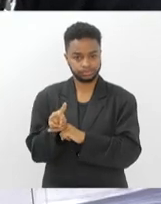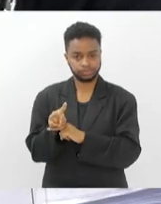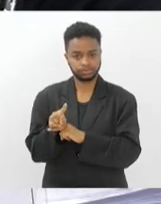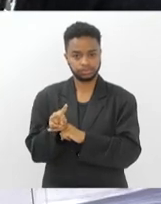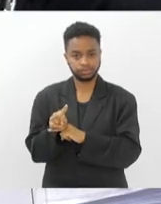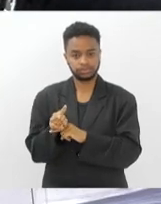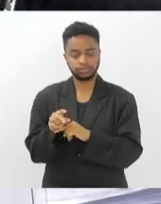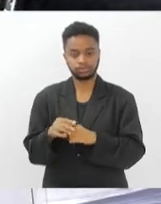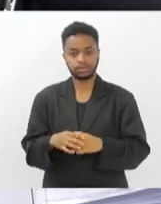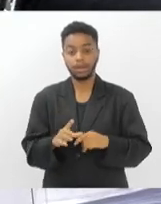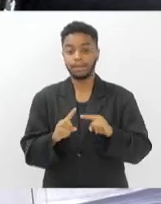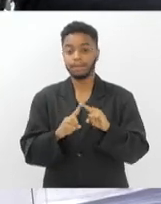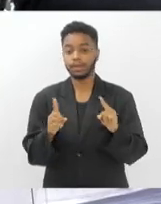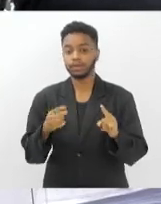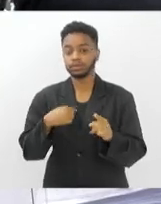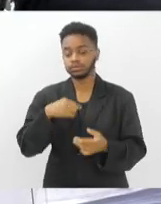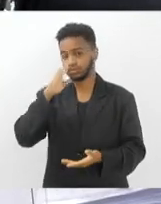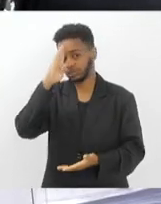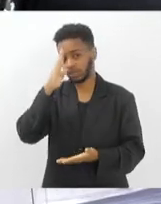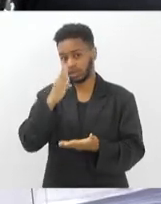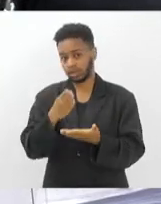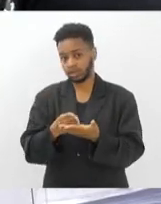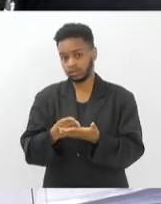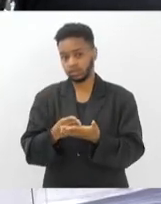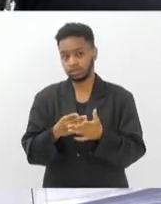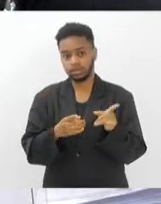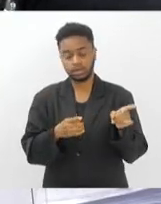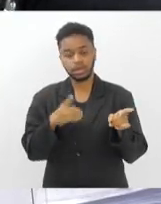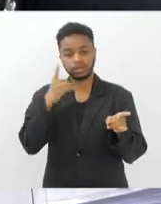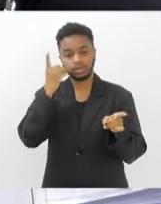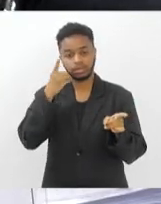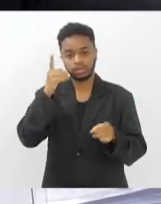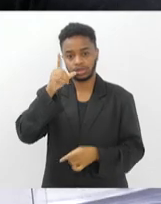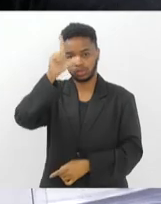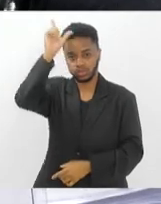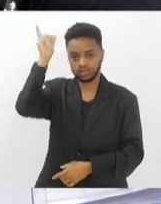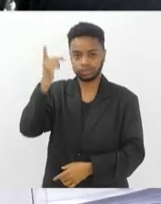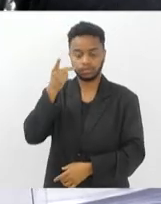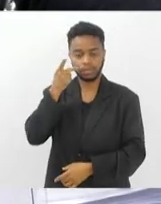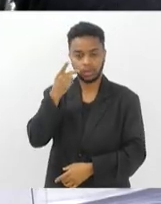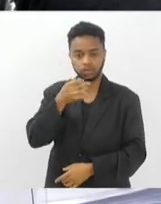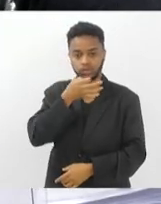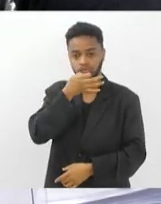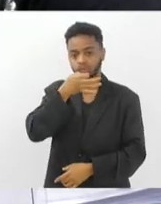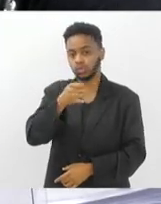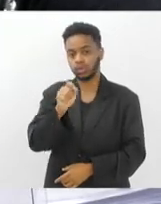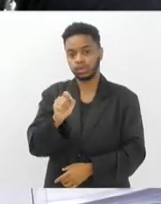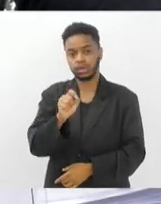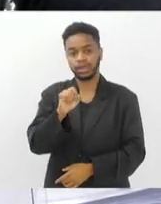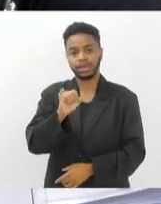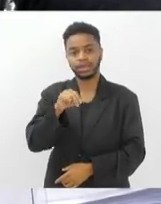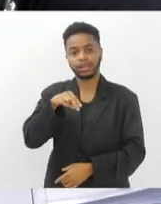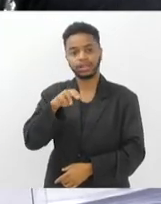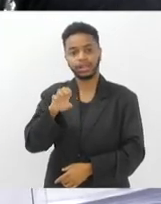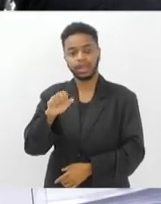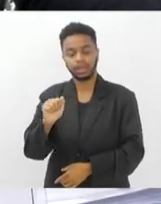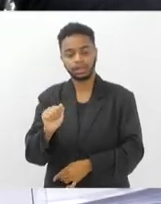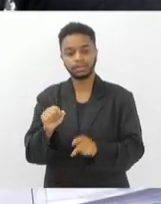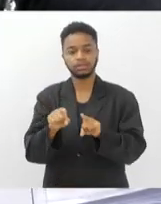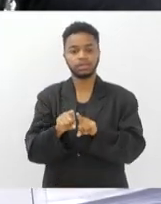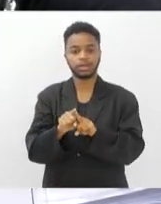conservação, eu acho que a sugestão do deputado Luiz Paulo, né, para que o INEA ele também